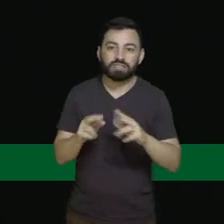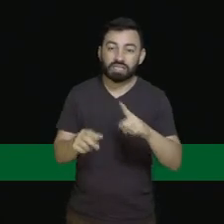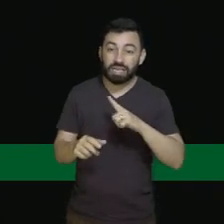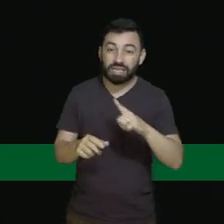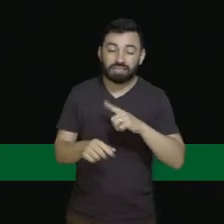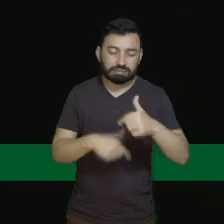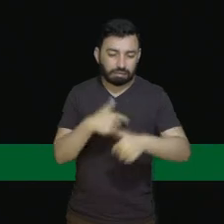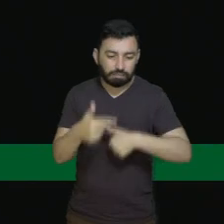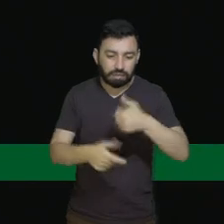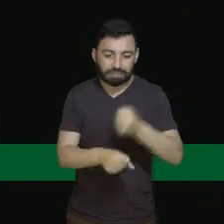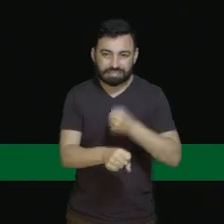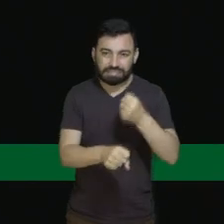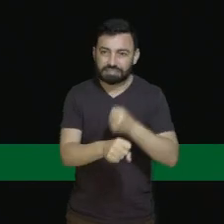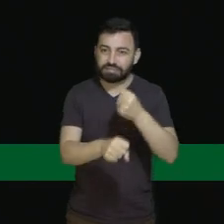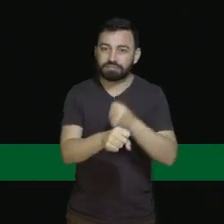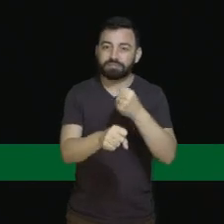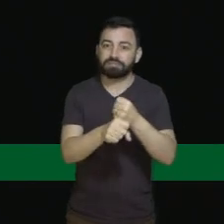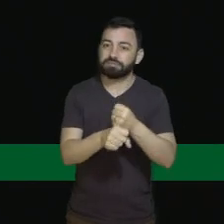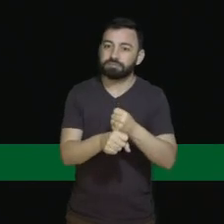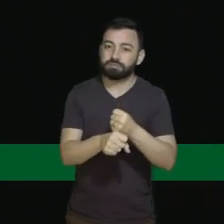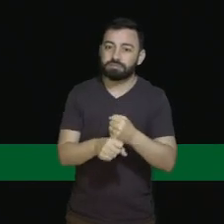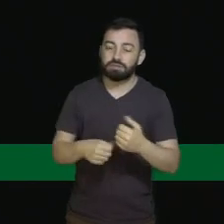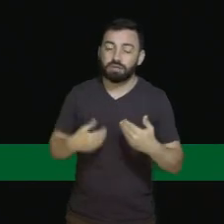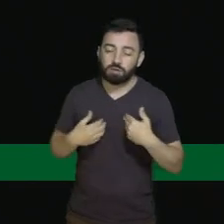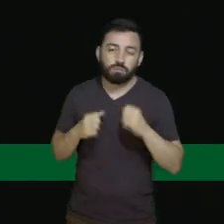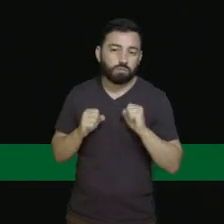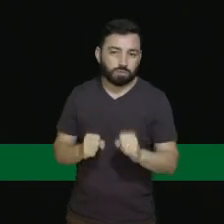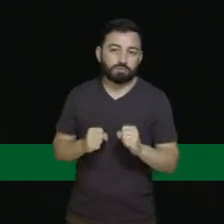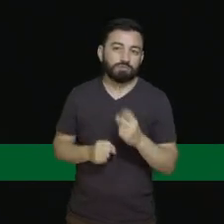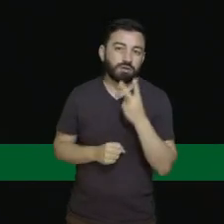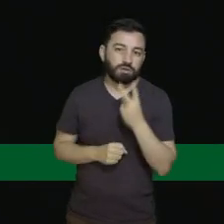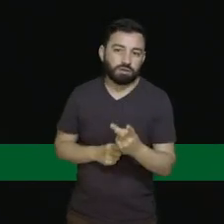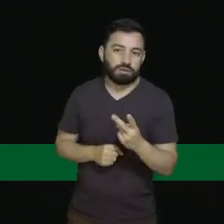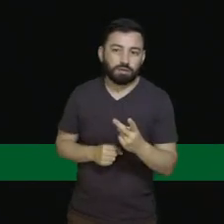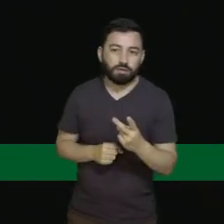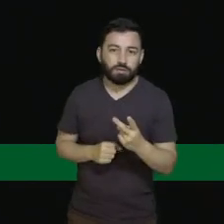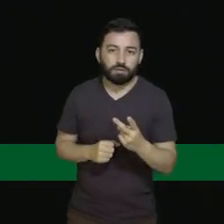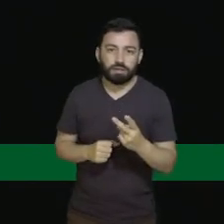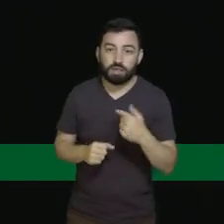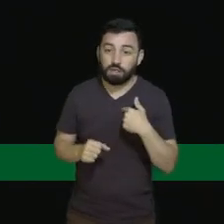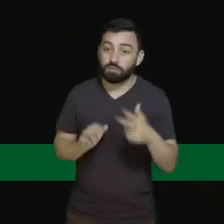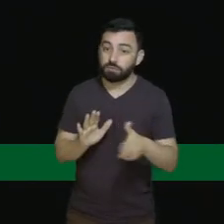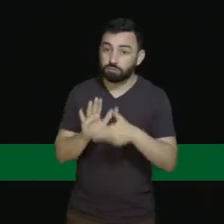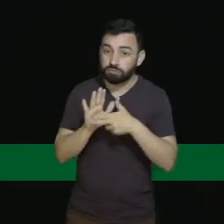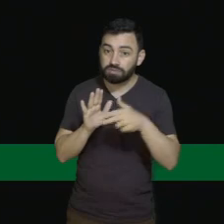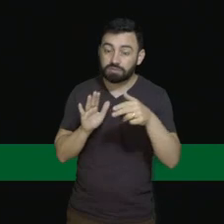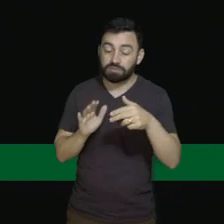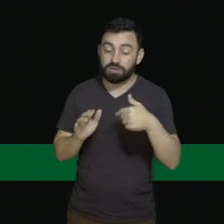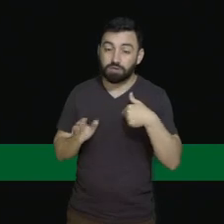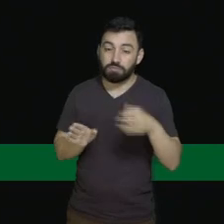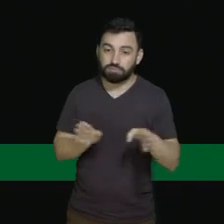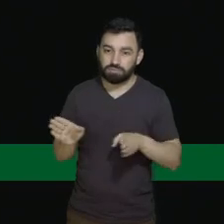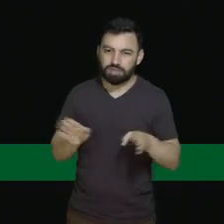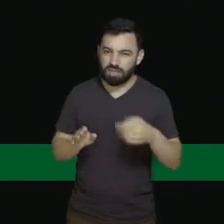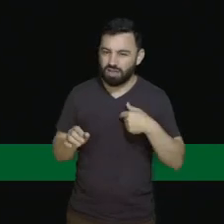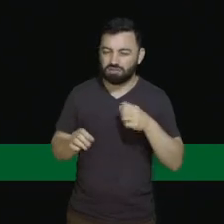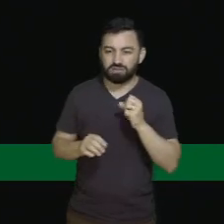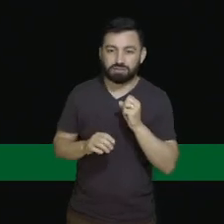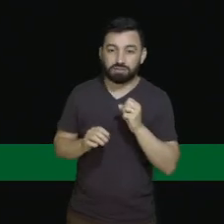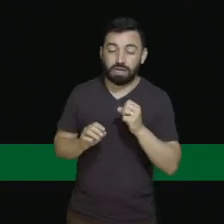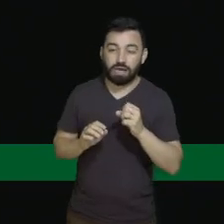recuperação. Eu posso especificar aqui, porque eu disse, quando assumi o mandato, que eu não sairia do mandato sem